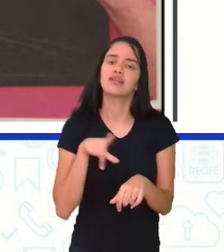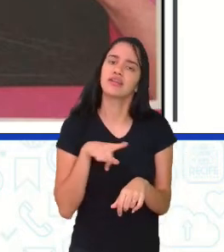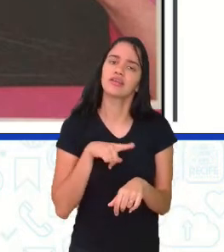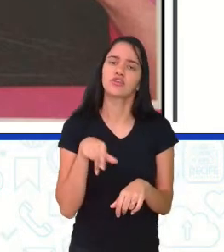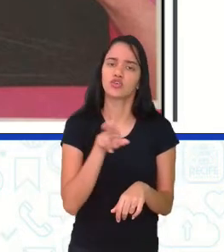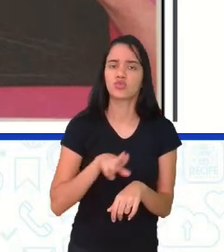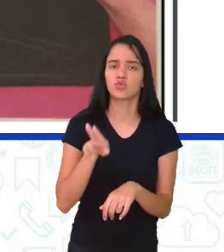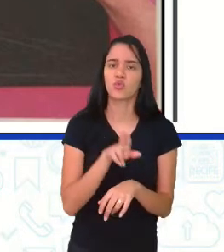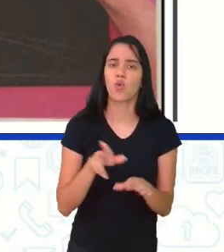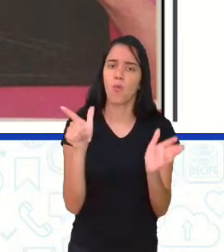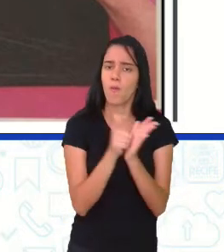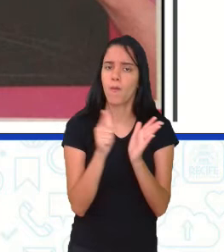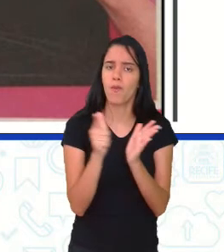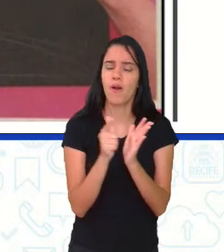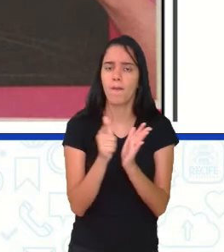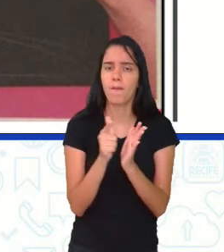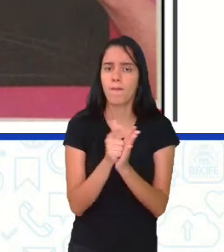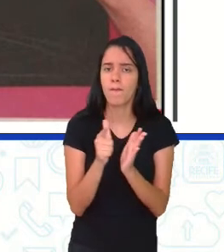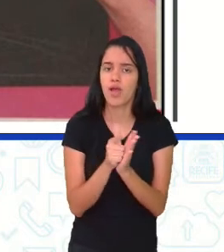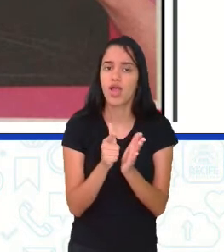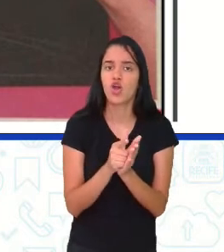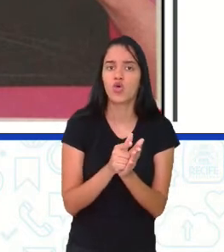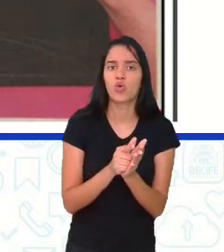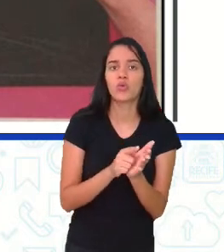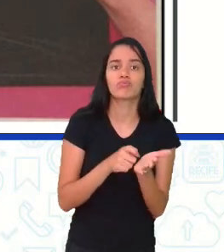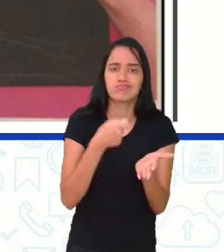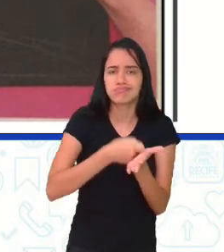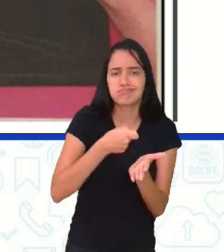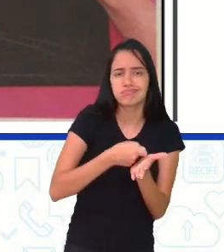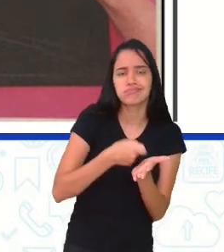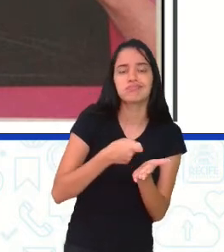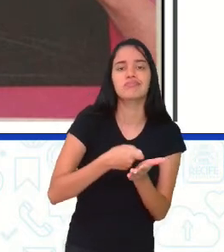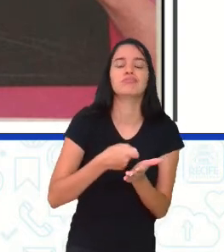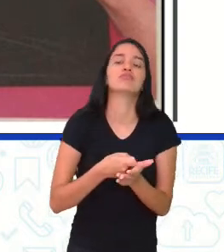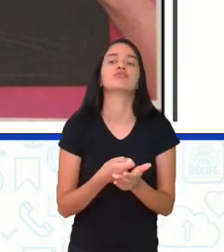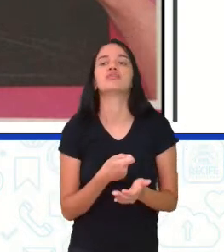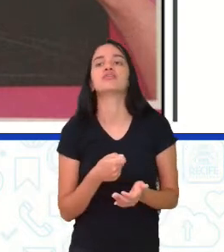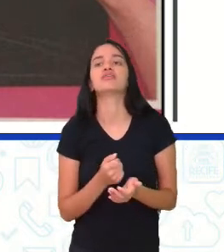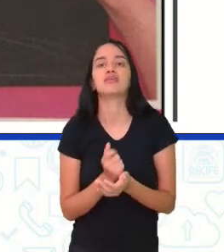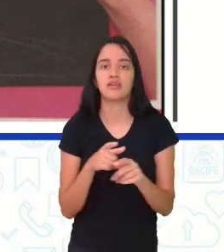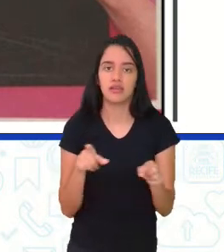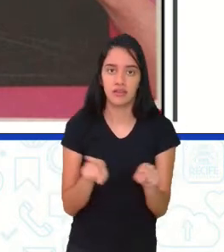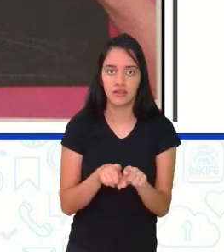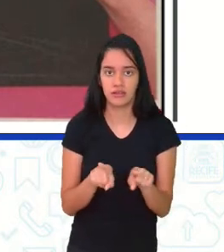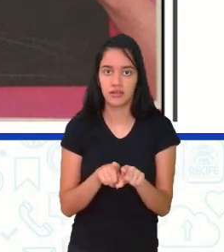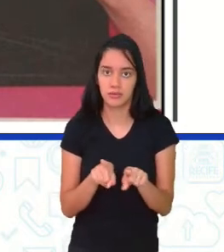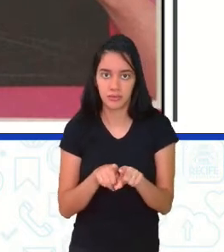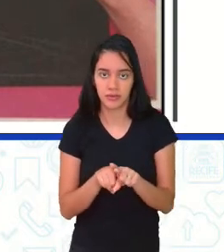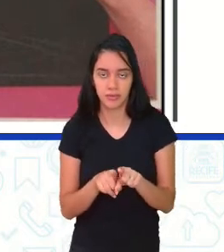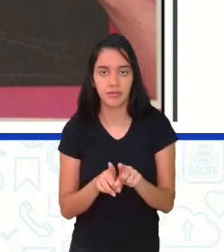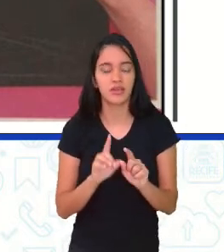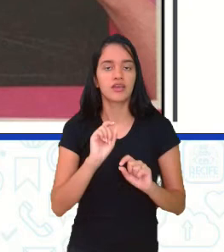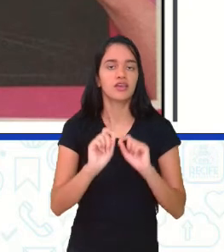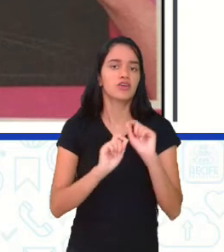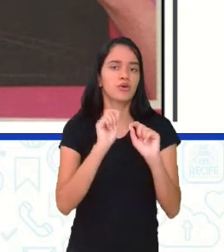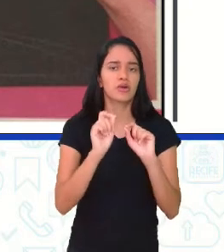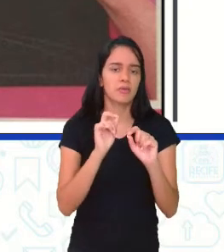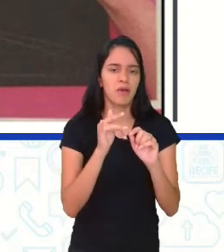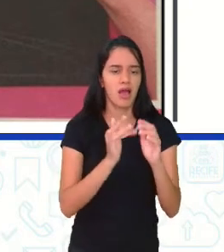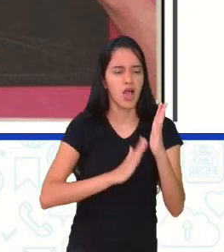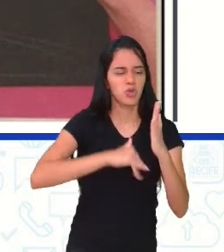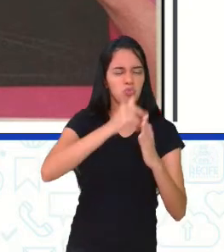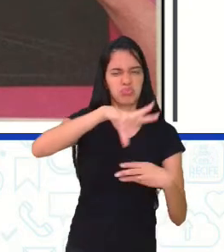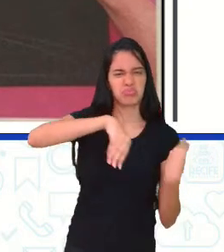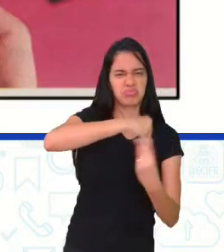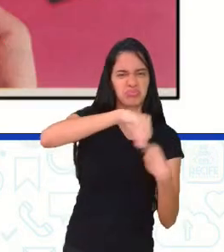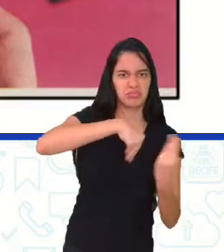folha mais dura para não emelecar o papel, né? Como uma capa de caderno velho, um papelão fino, para não sair tudo